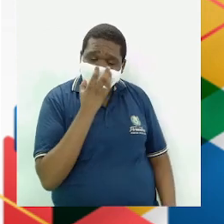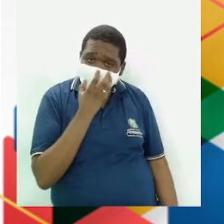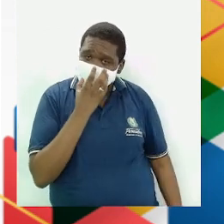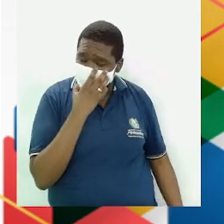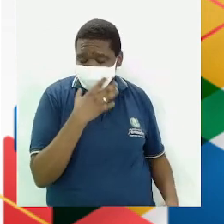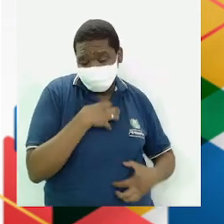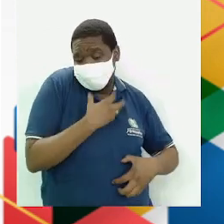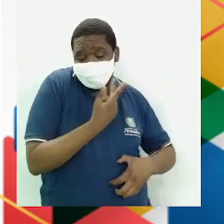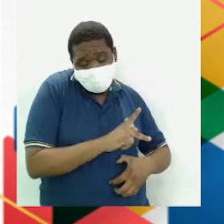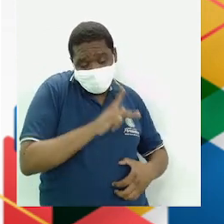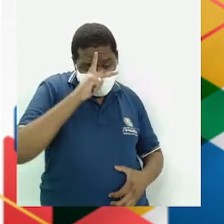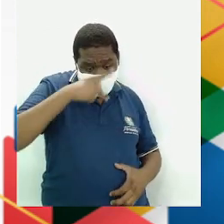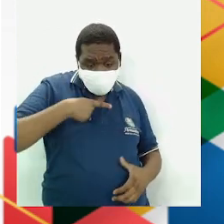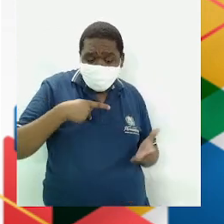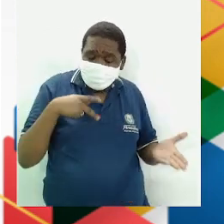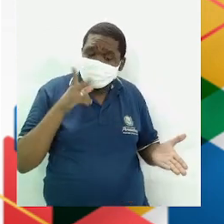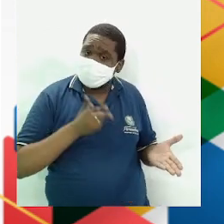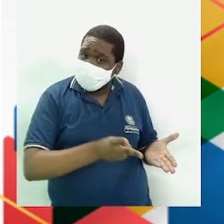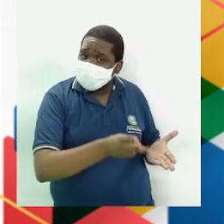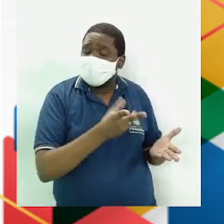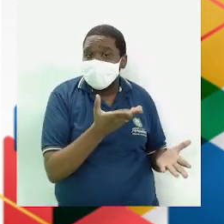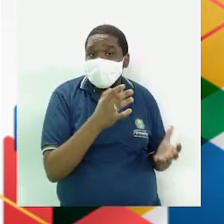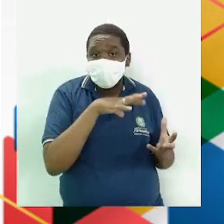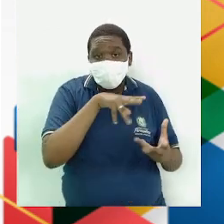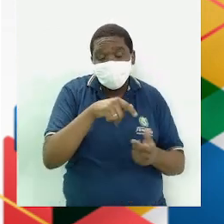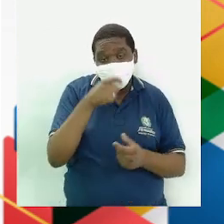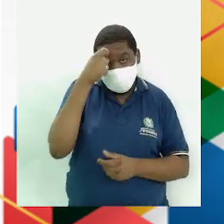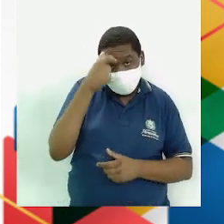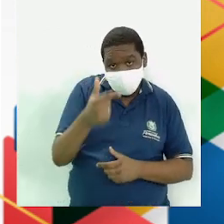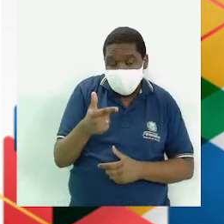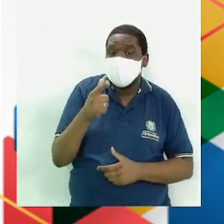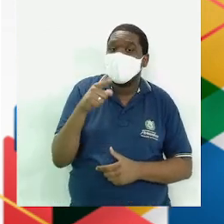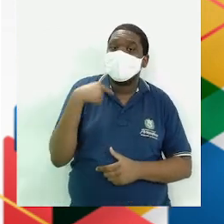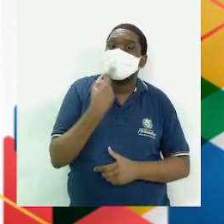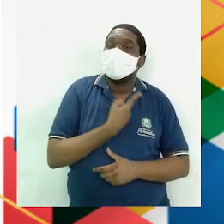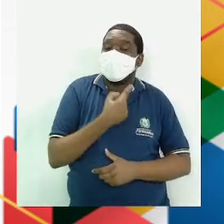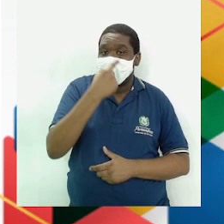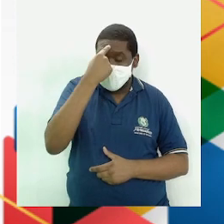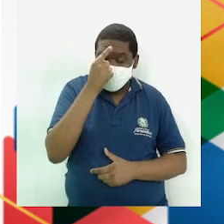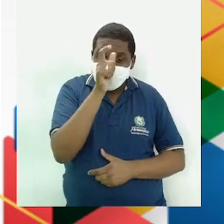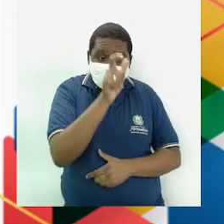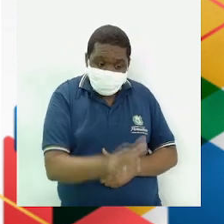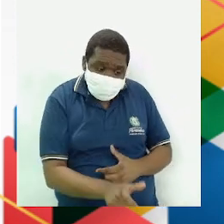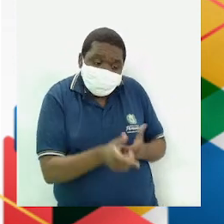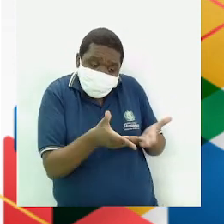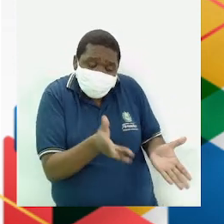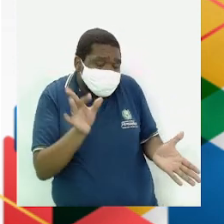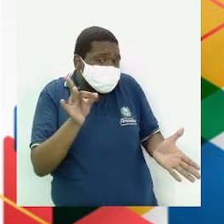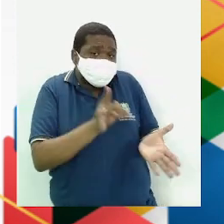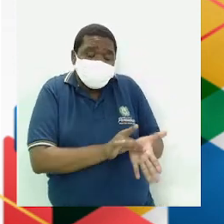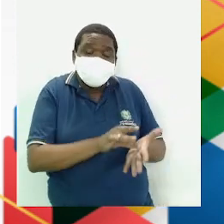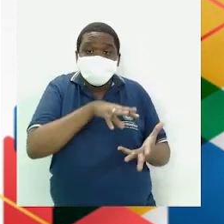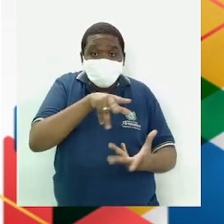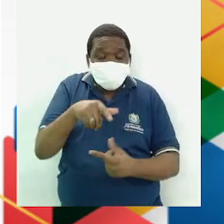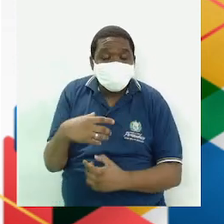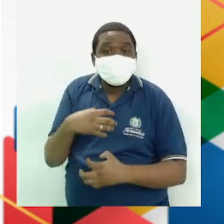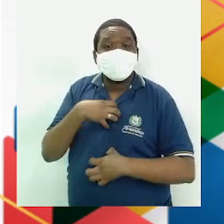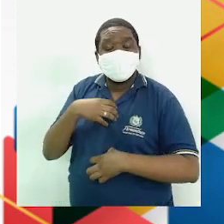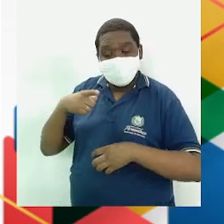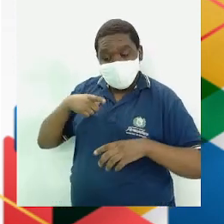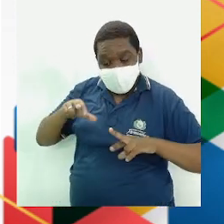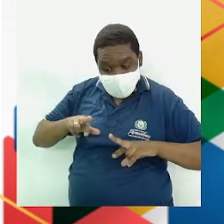maneira que ele é. Ou seja, no mundo das ideias, nós trabalharemos com aquilo que realmente somos. No mundo sensível, há